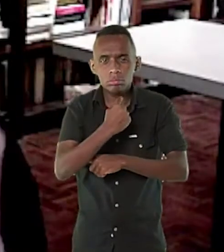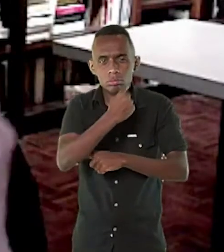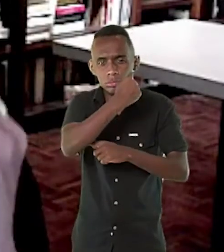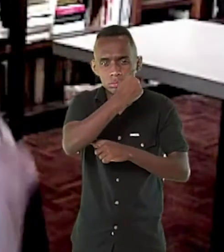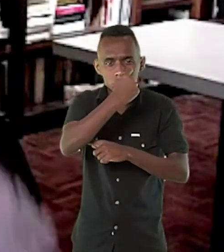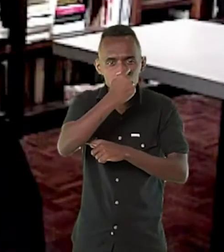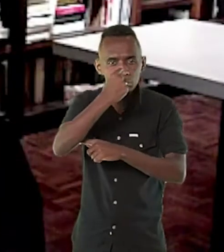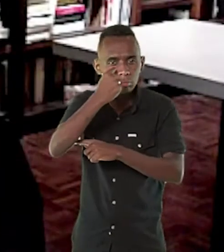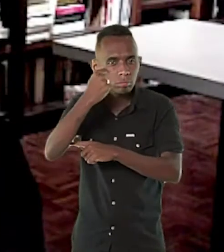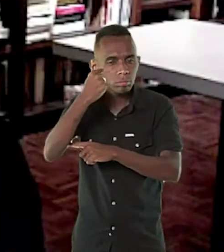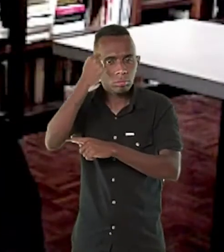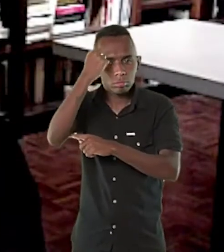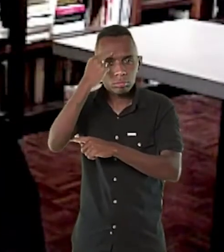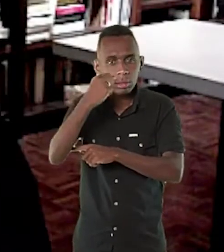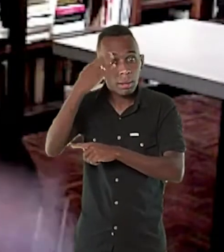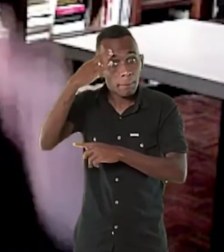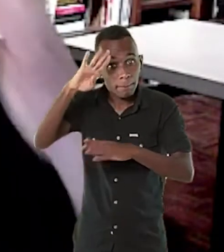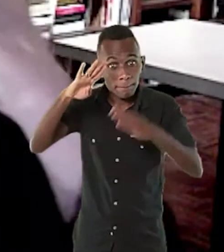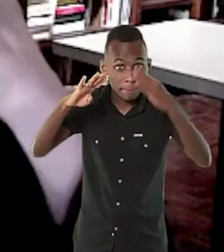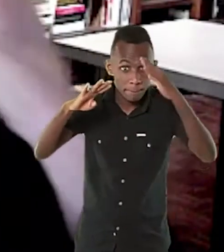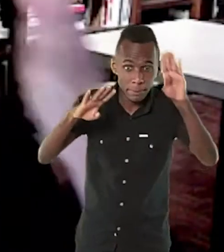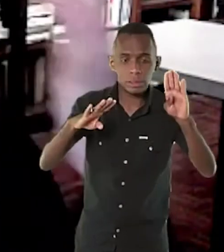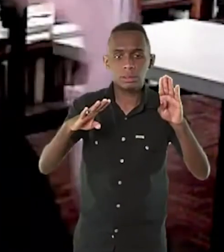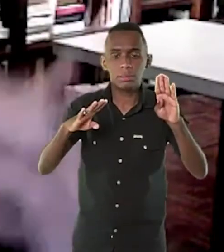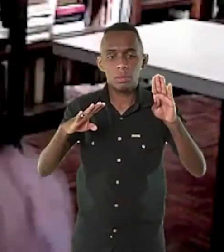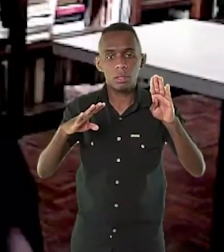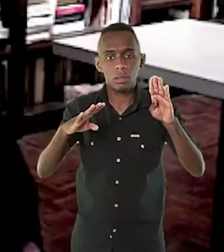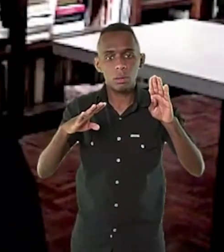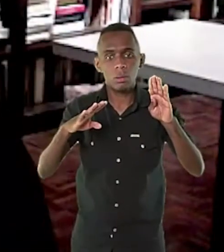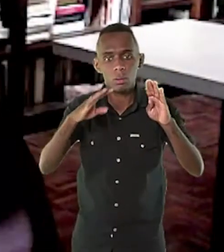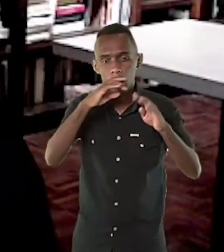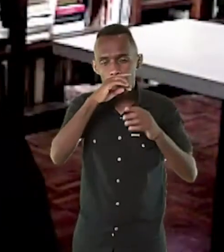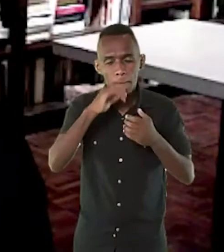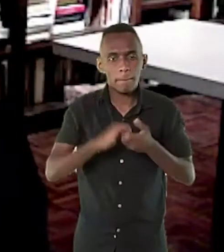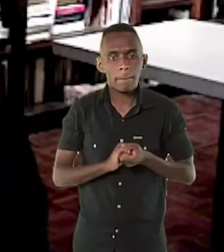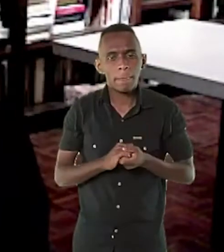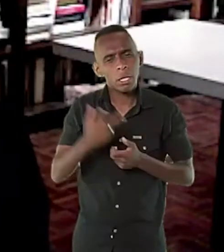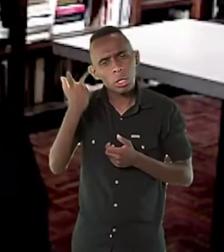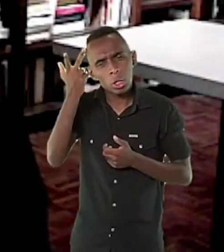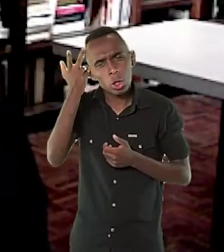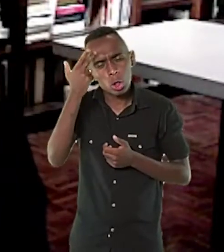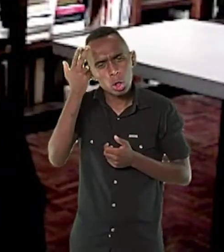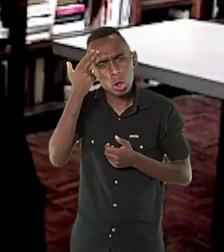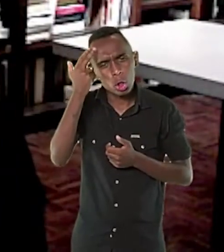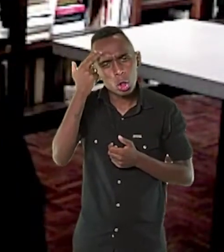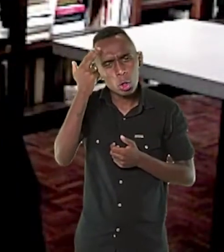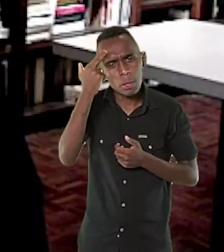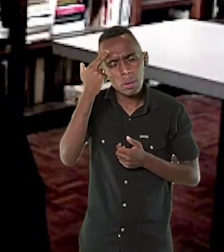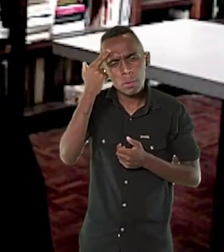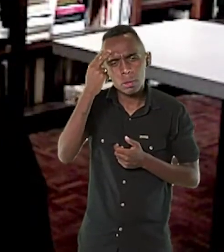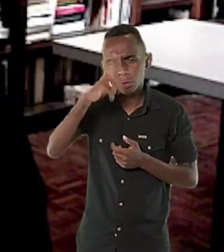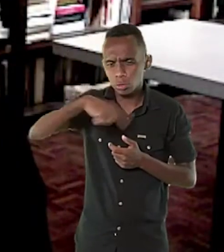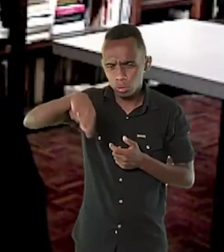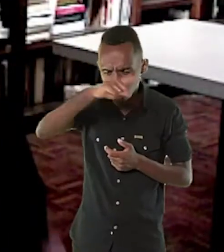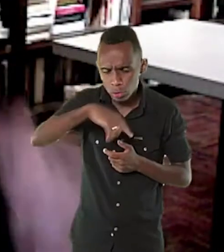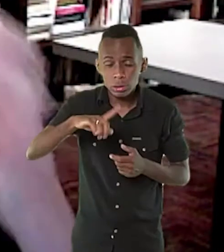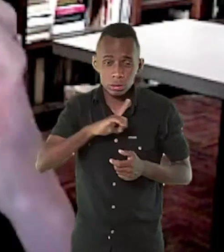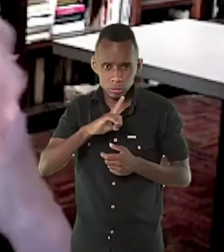geométricas principais, que é, em geral, aquela iconografia que circula em todos os lugares,